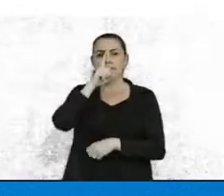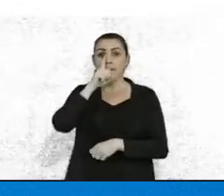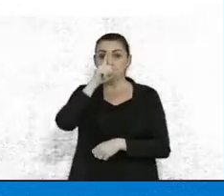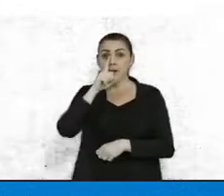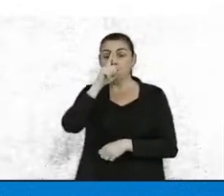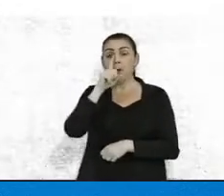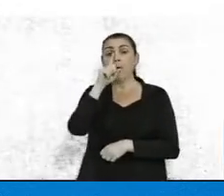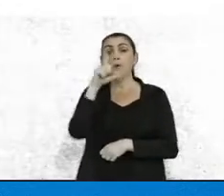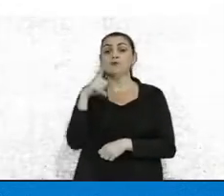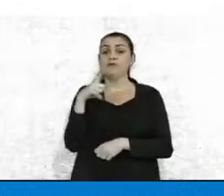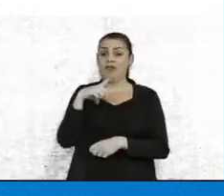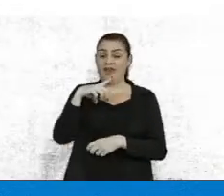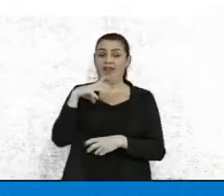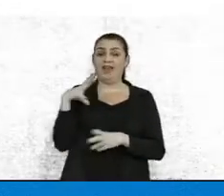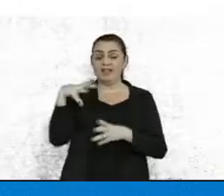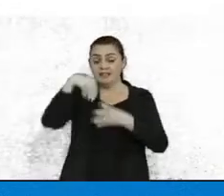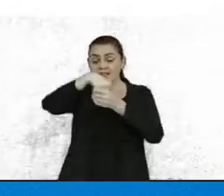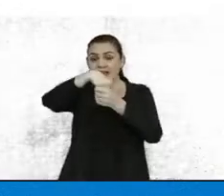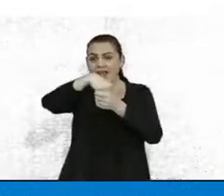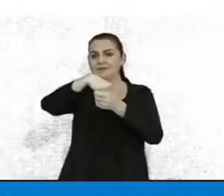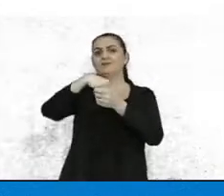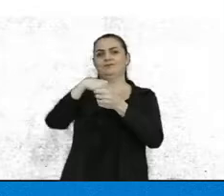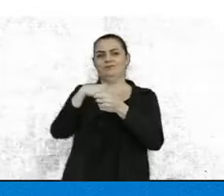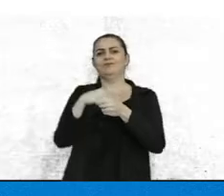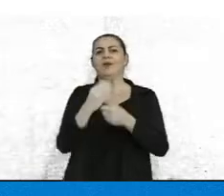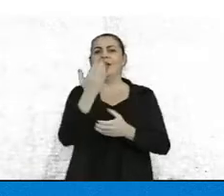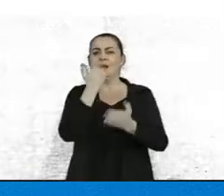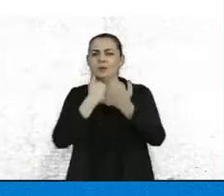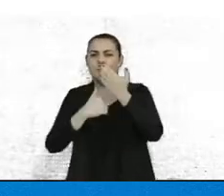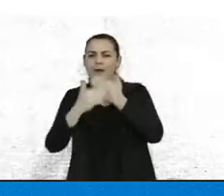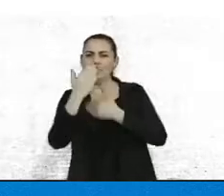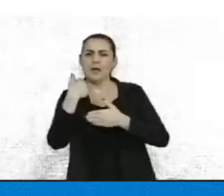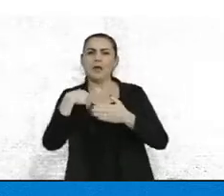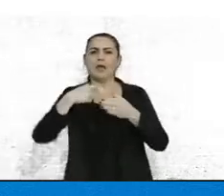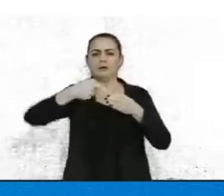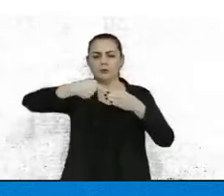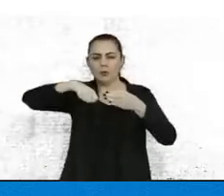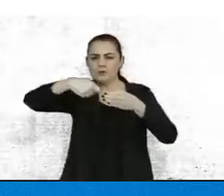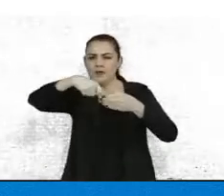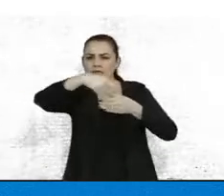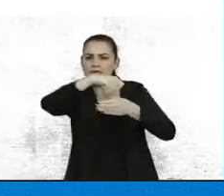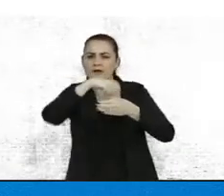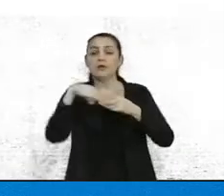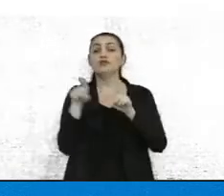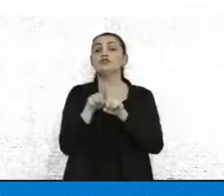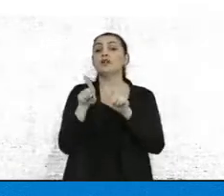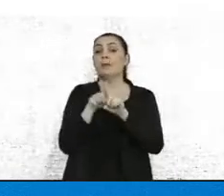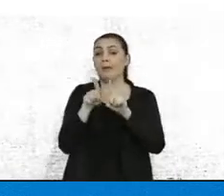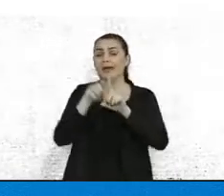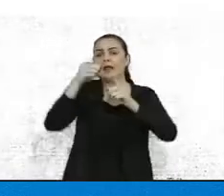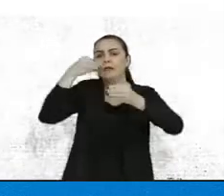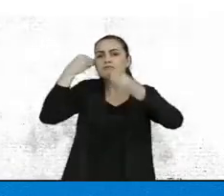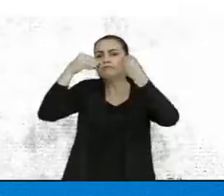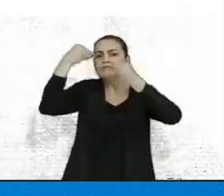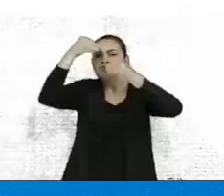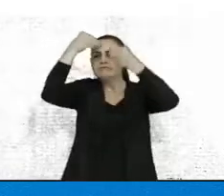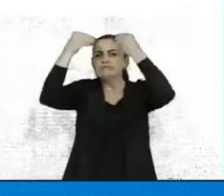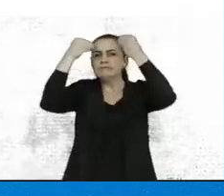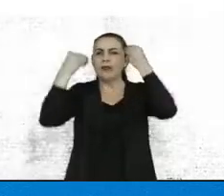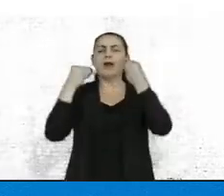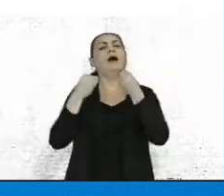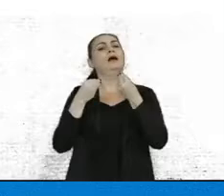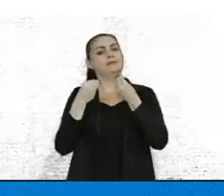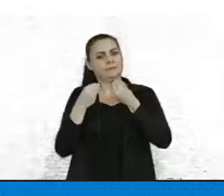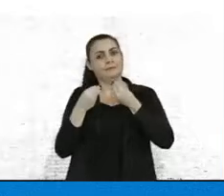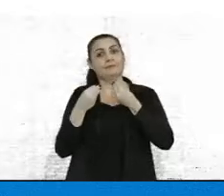de conservantes, que estão presentes nos nossos cosméticos para que eles durem mais tempo nas prateleiras. Eles podem